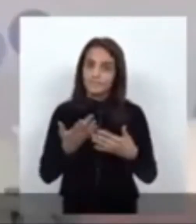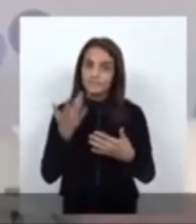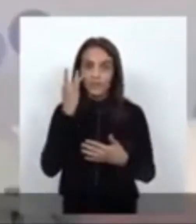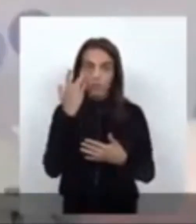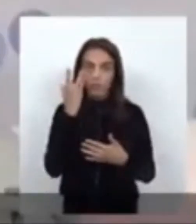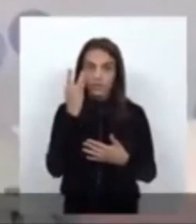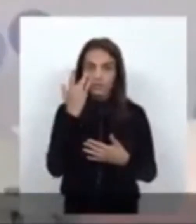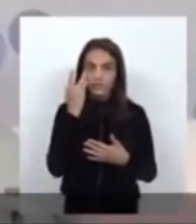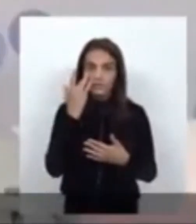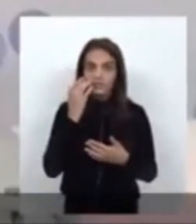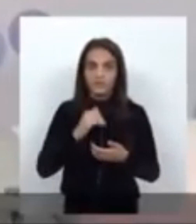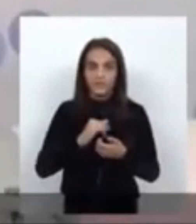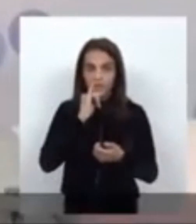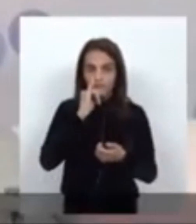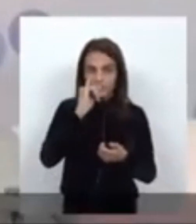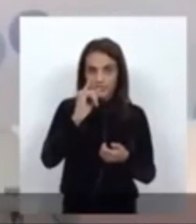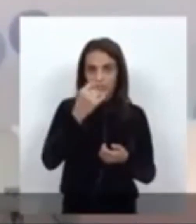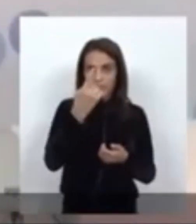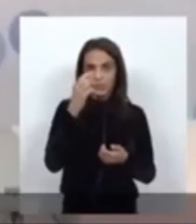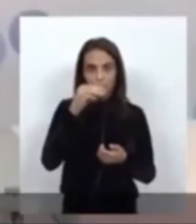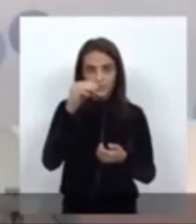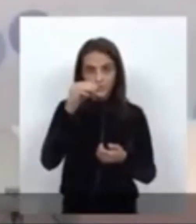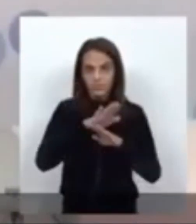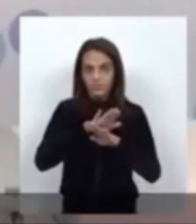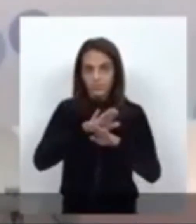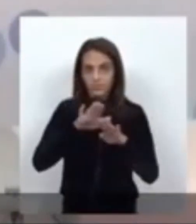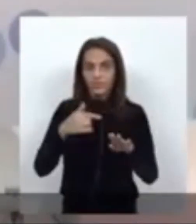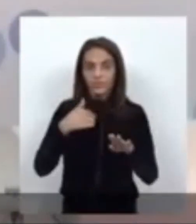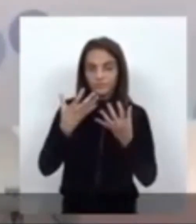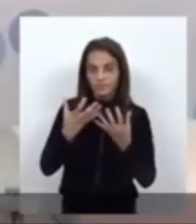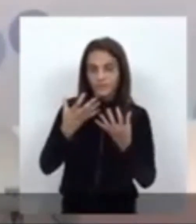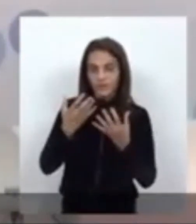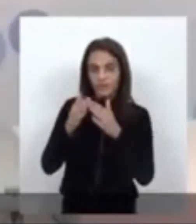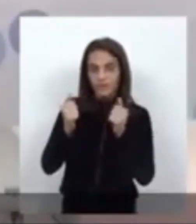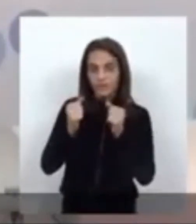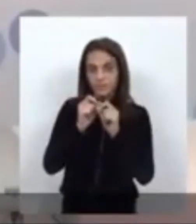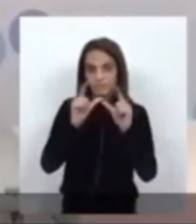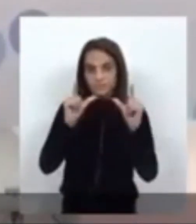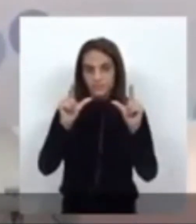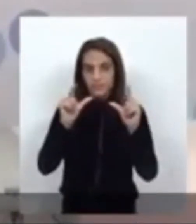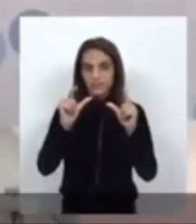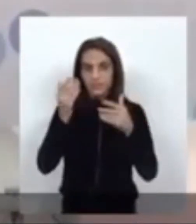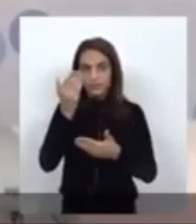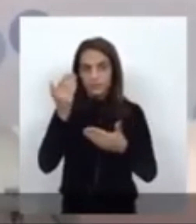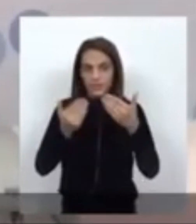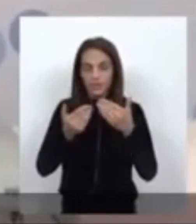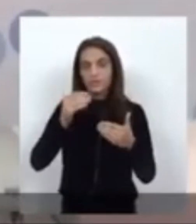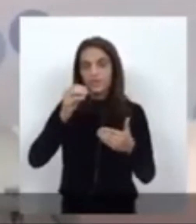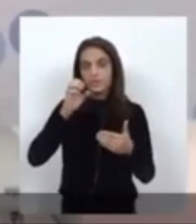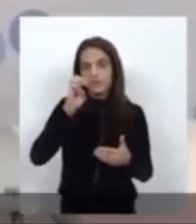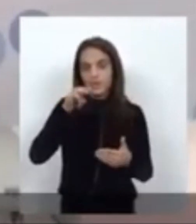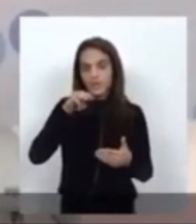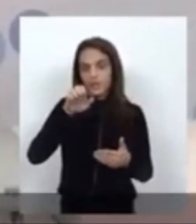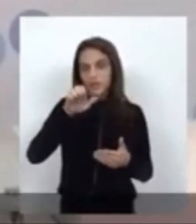gente já está sendo avisada aqui de que falta só um minutinho. Só queria pedir para eles colocarem na tela o slide dos e-mails, né,